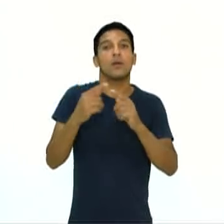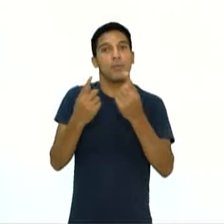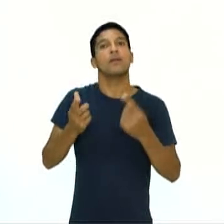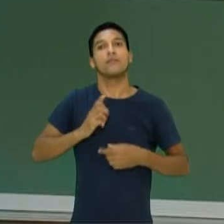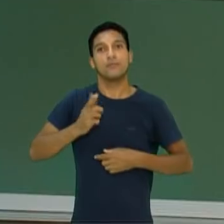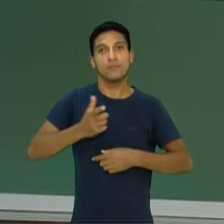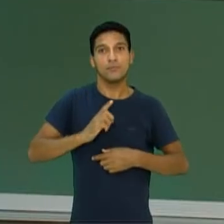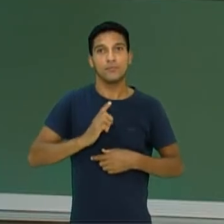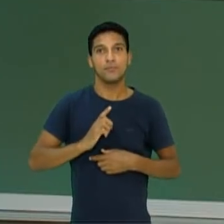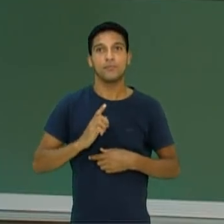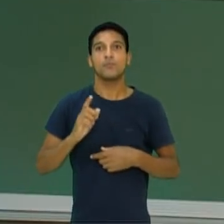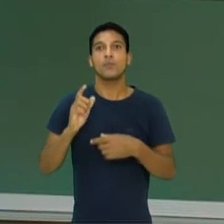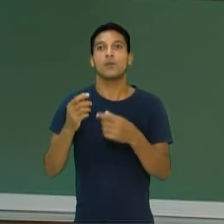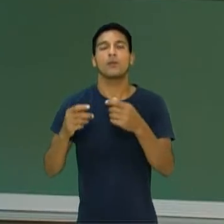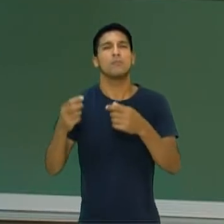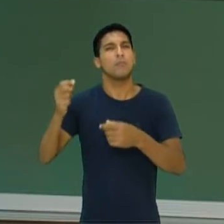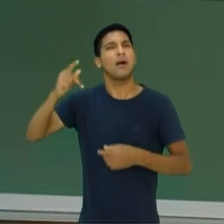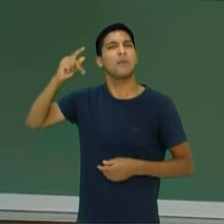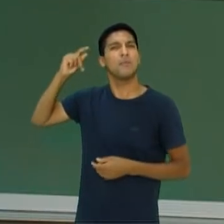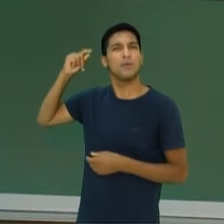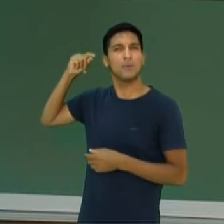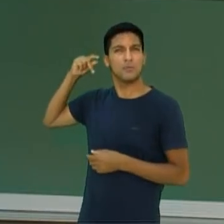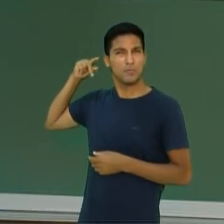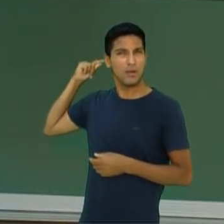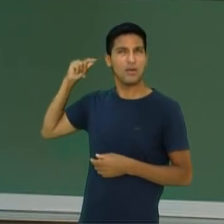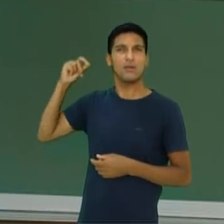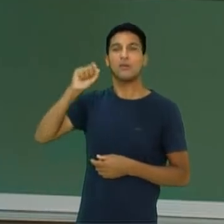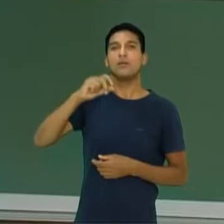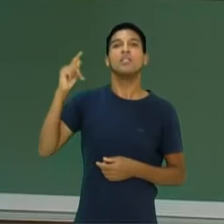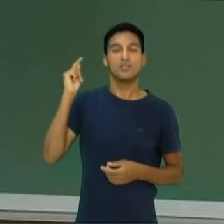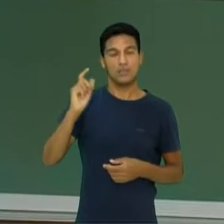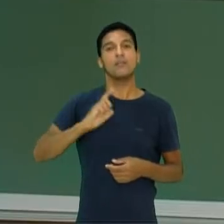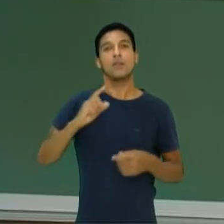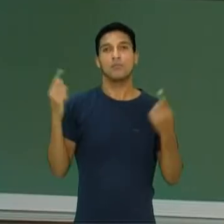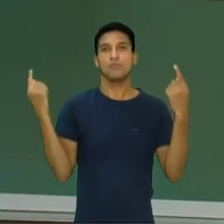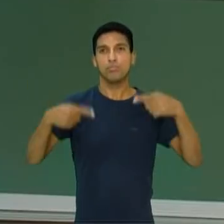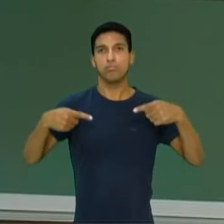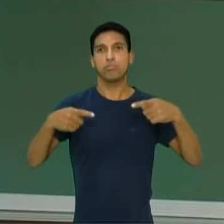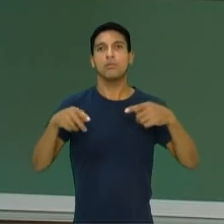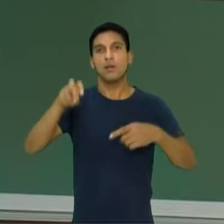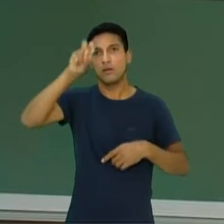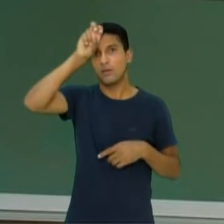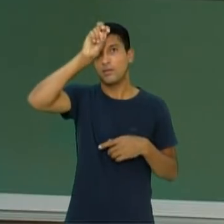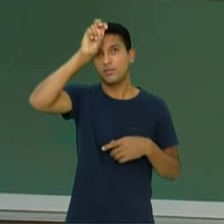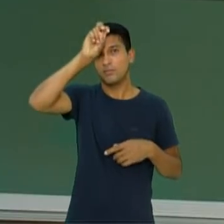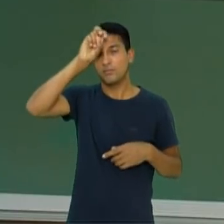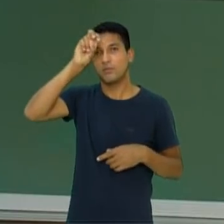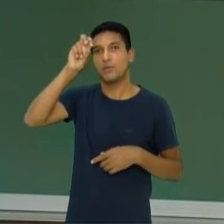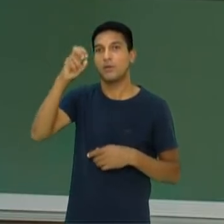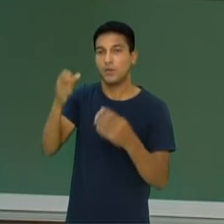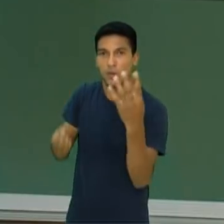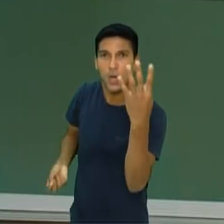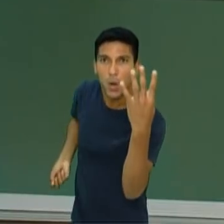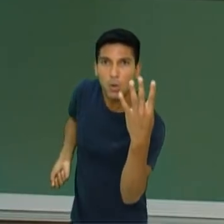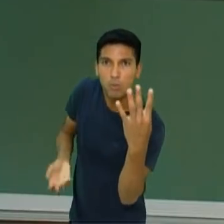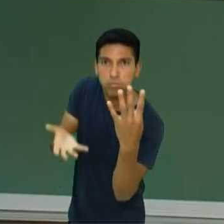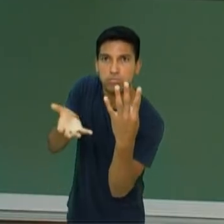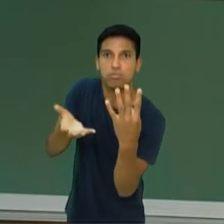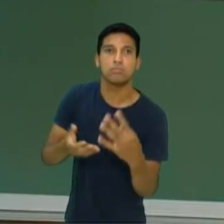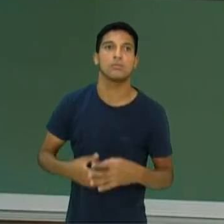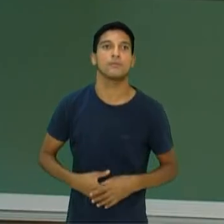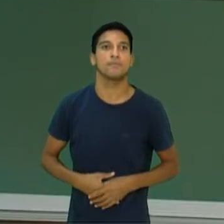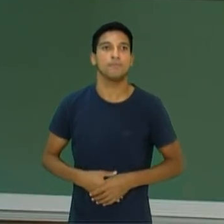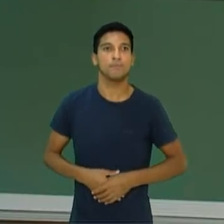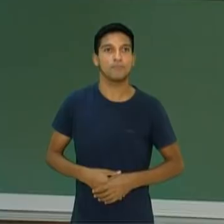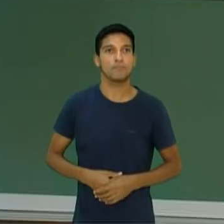de jogos muito antigos, né? Desde a antiguidade lá entre os egípcios, por exemplo. A versão como é conhecida